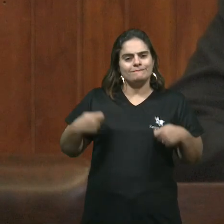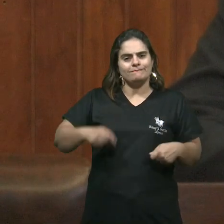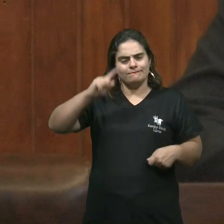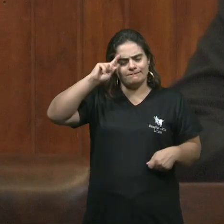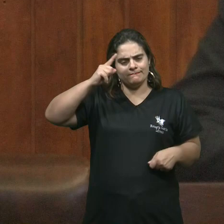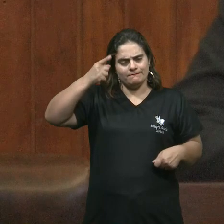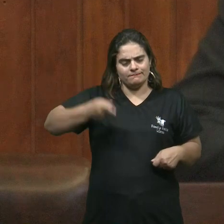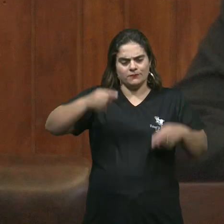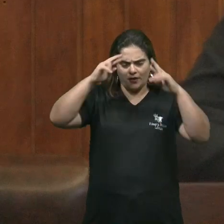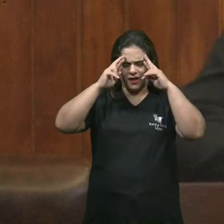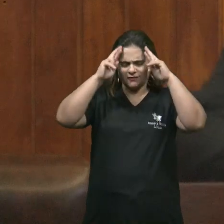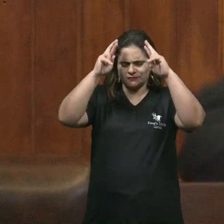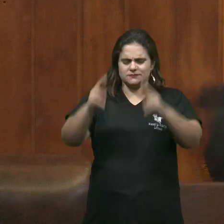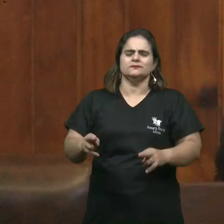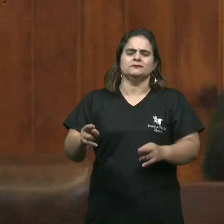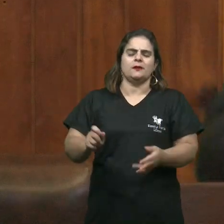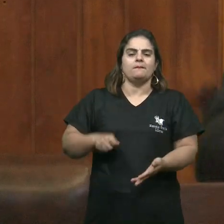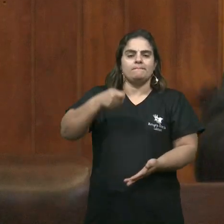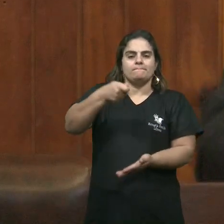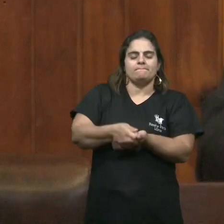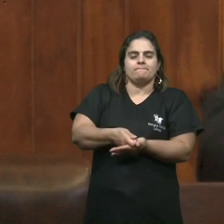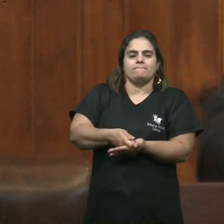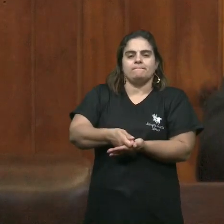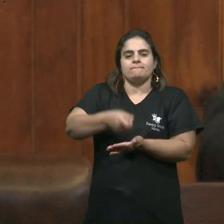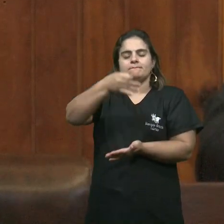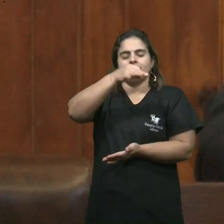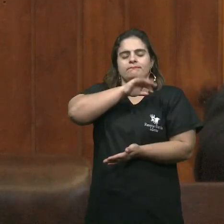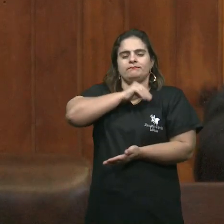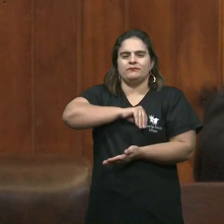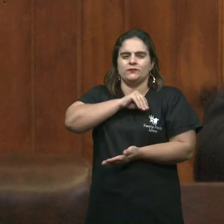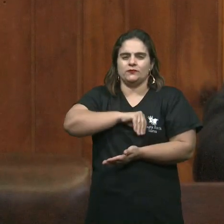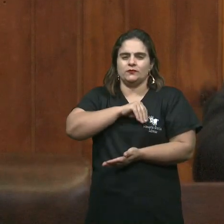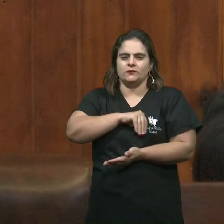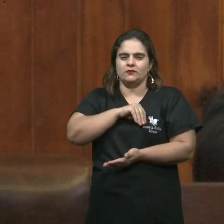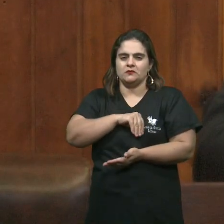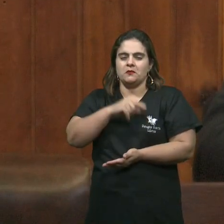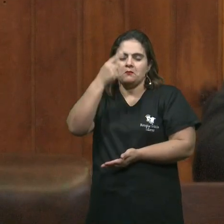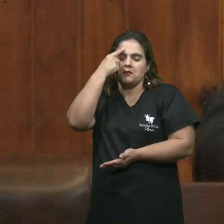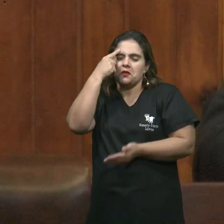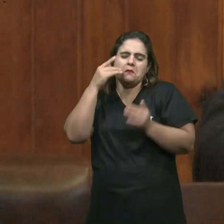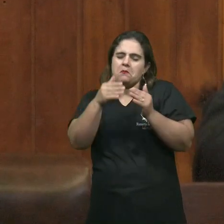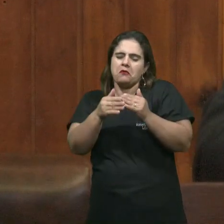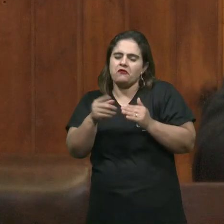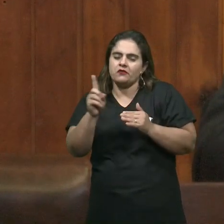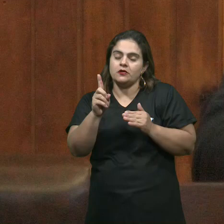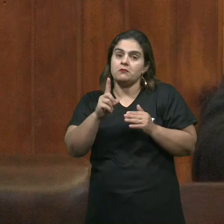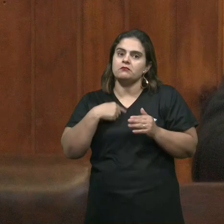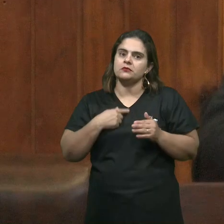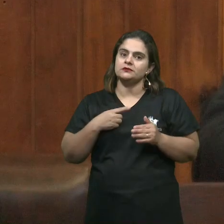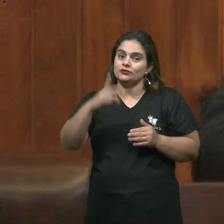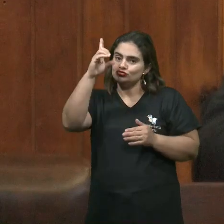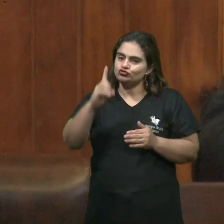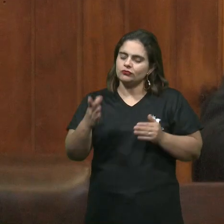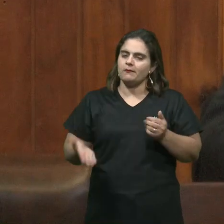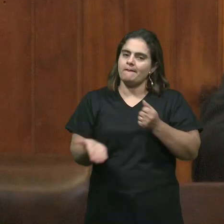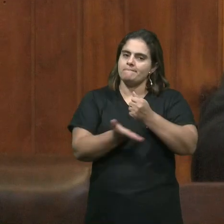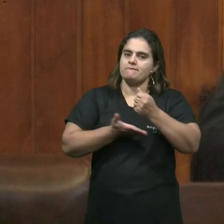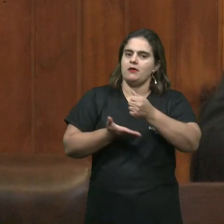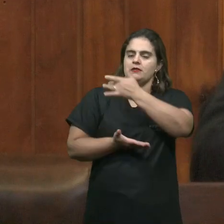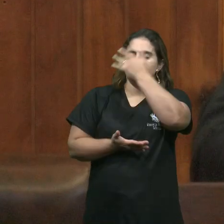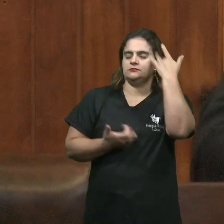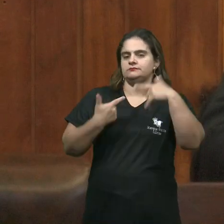respeitado. O pagamento em dia não é favor ou privilégio, é um direito básico de qualquer trabalhador,